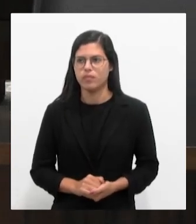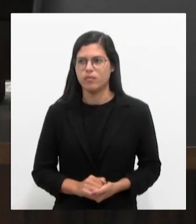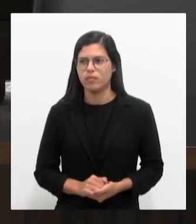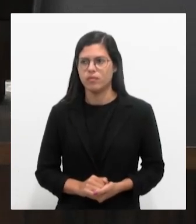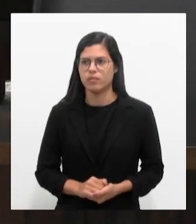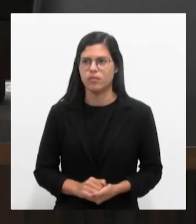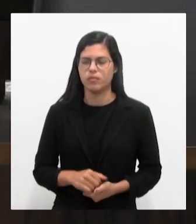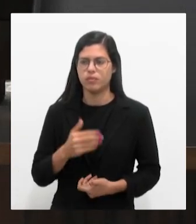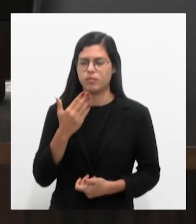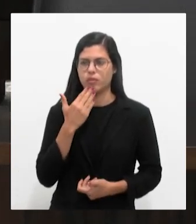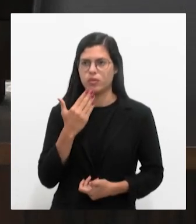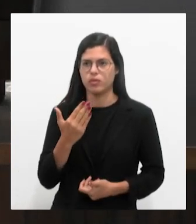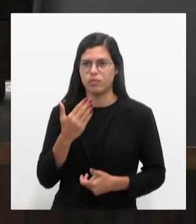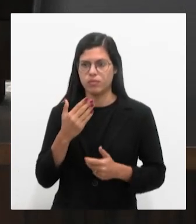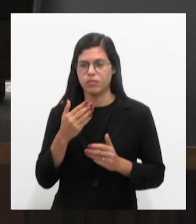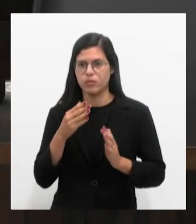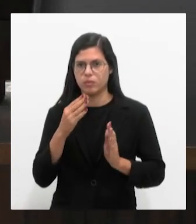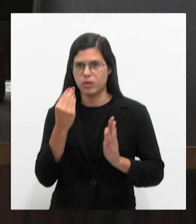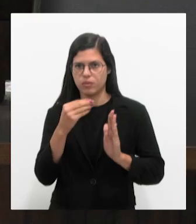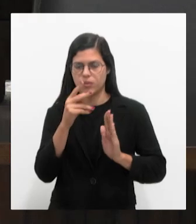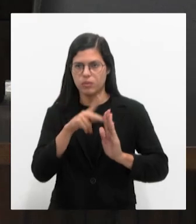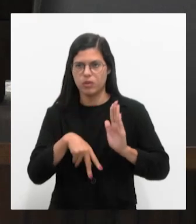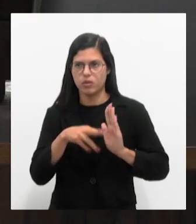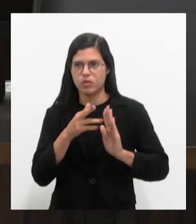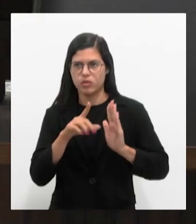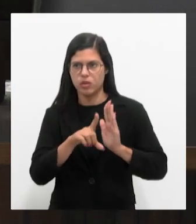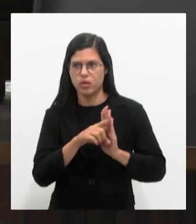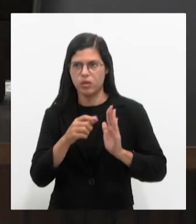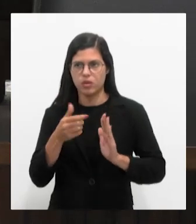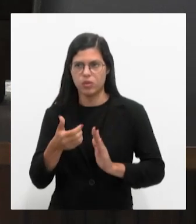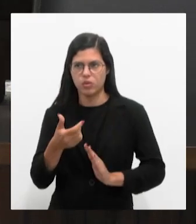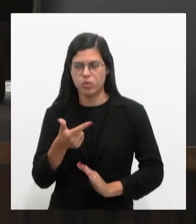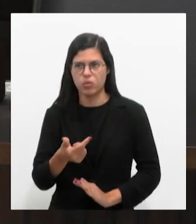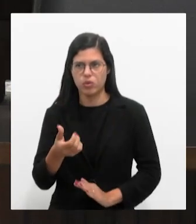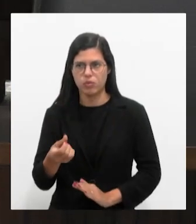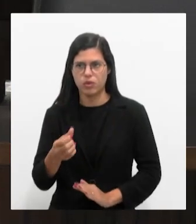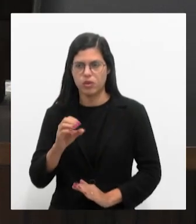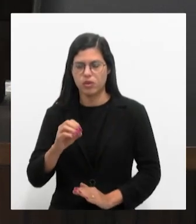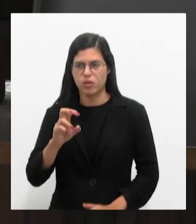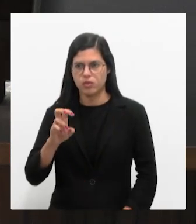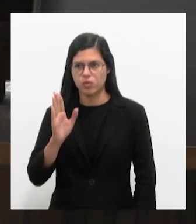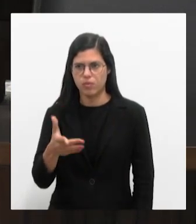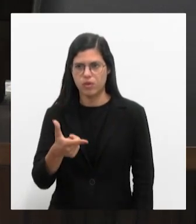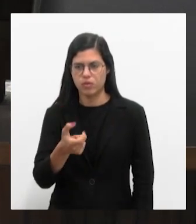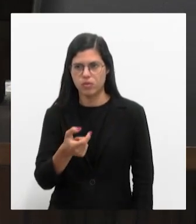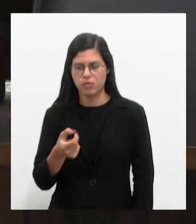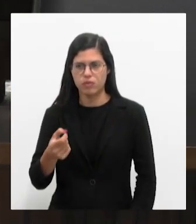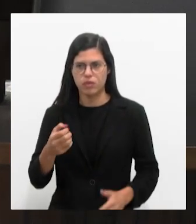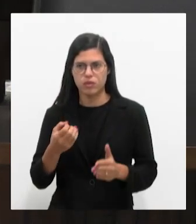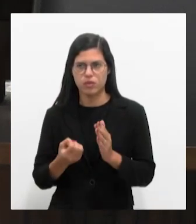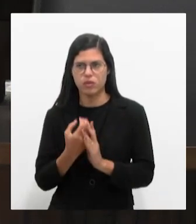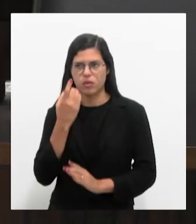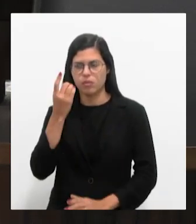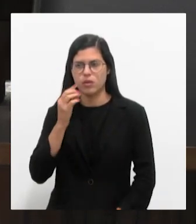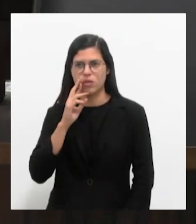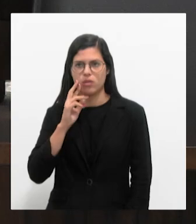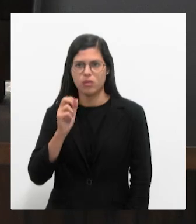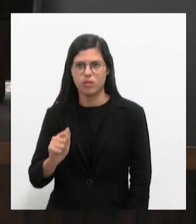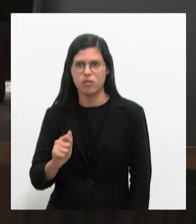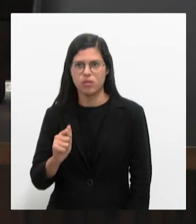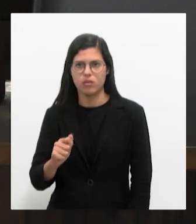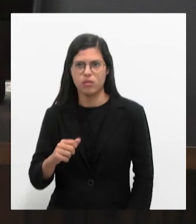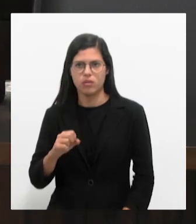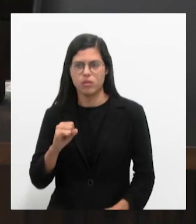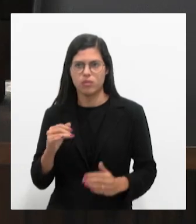Há sobre a mesa o projeto de lei 2605 de 2020, deputado Rodrigo Amorim. Os senhores que aprovam, permaneçam